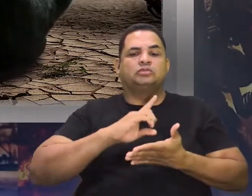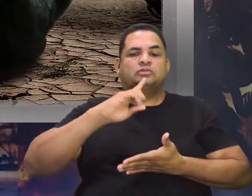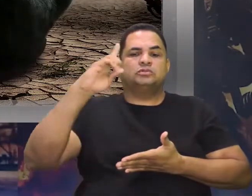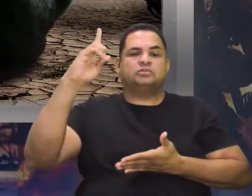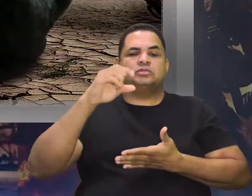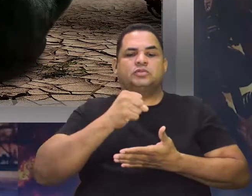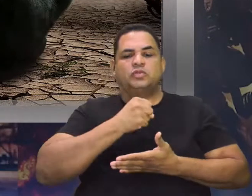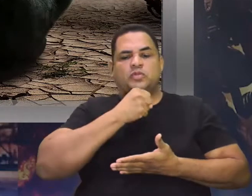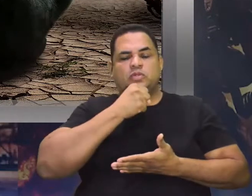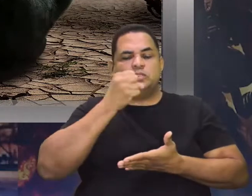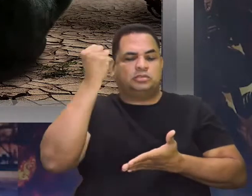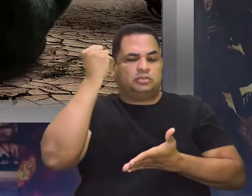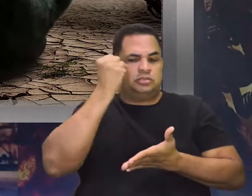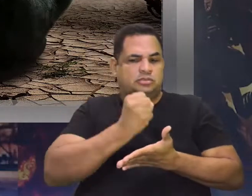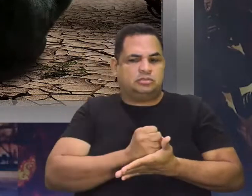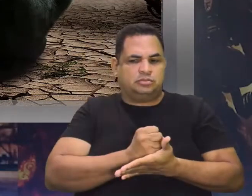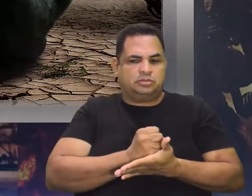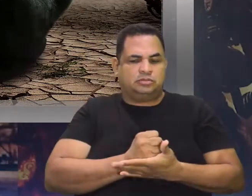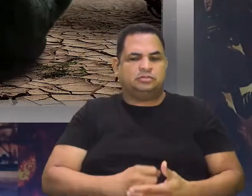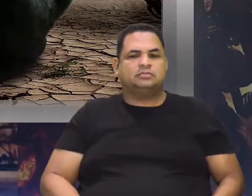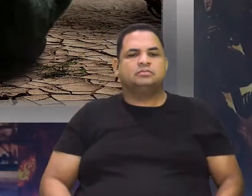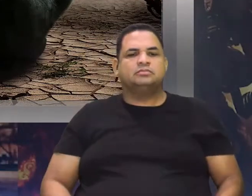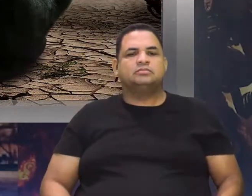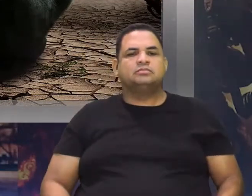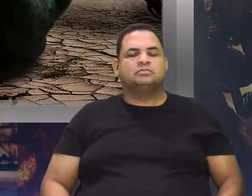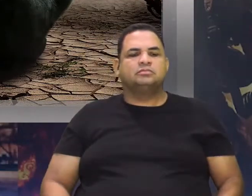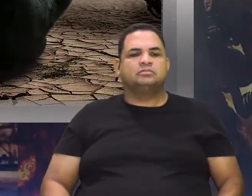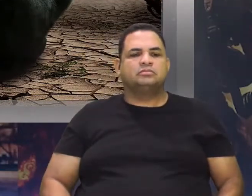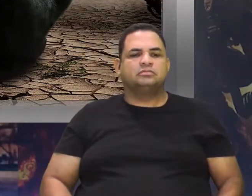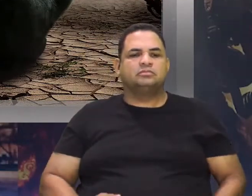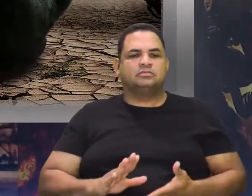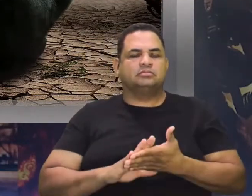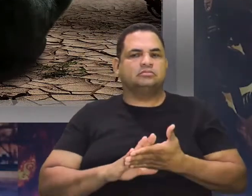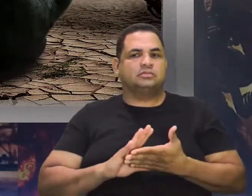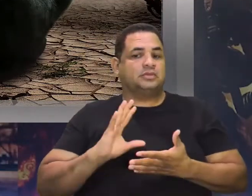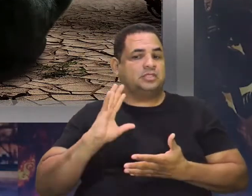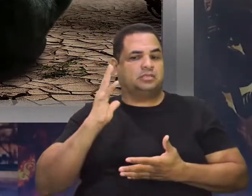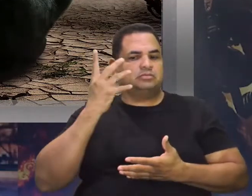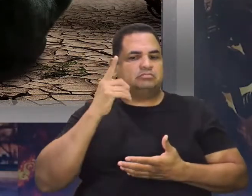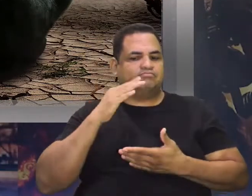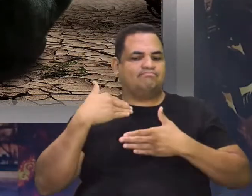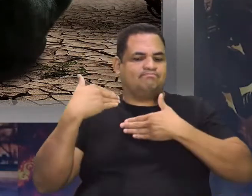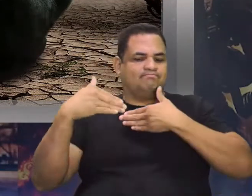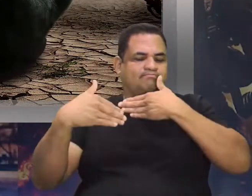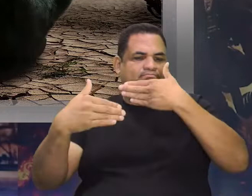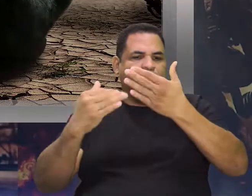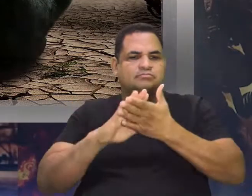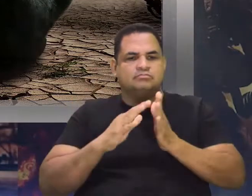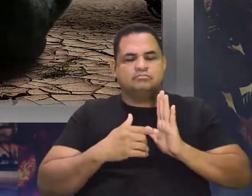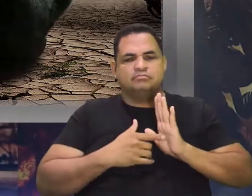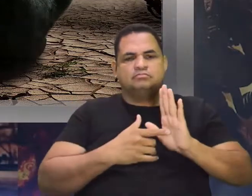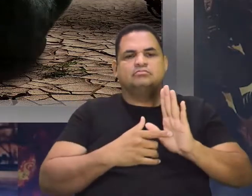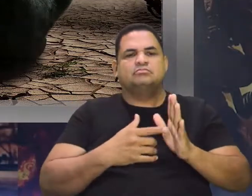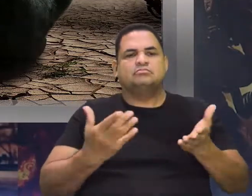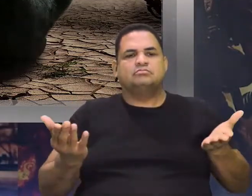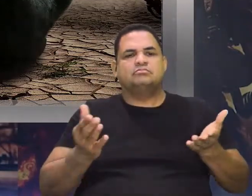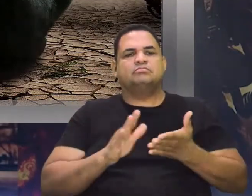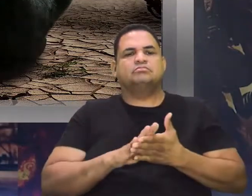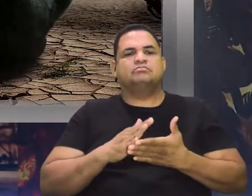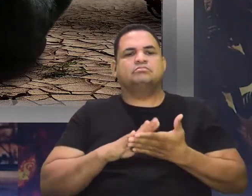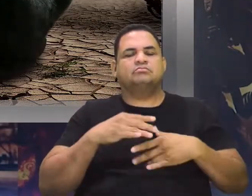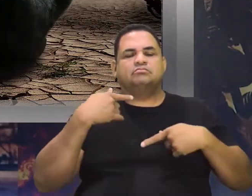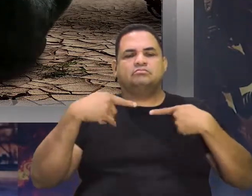questões entre fé e razão que ainda não se resolveu ao longo da história. E eu trago vocês para